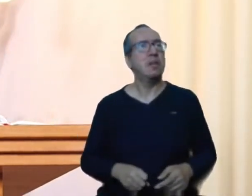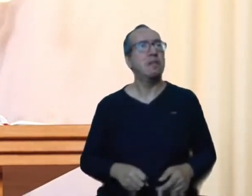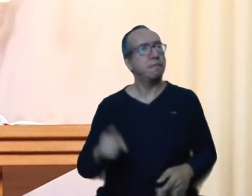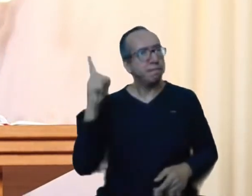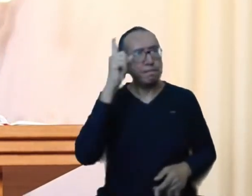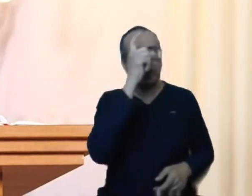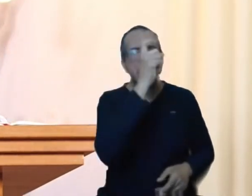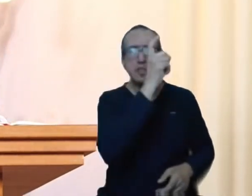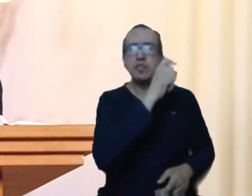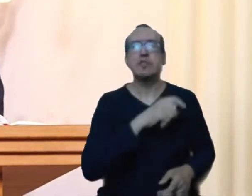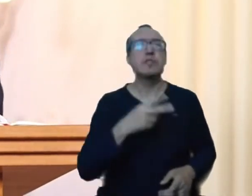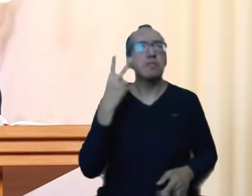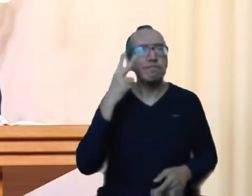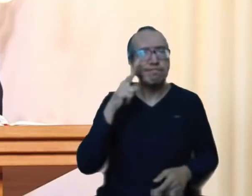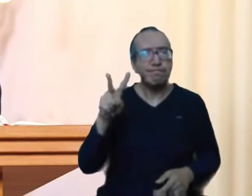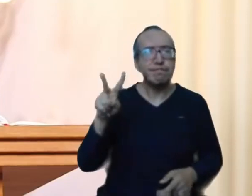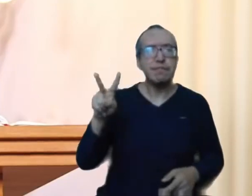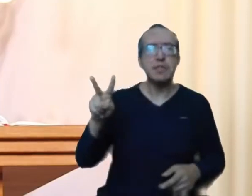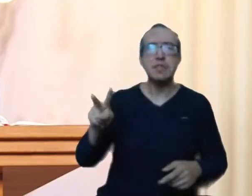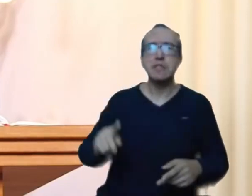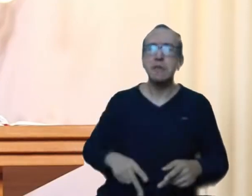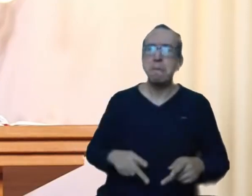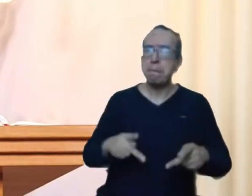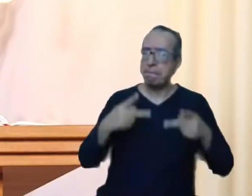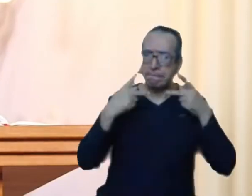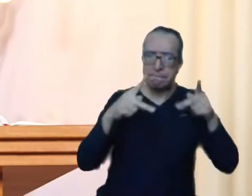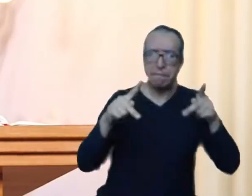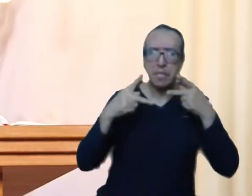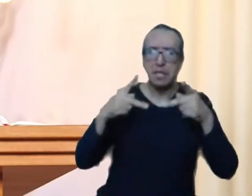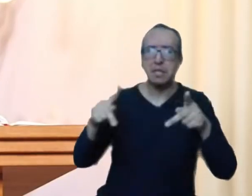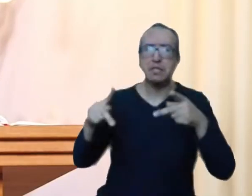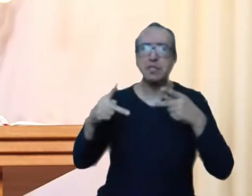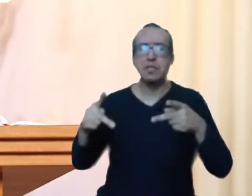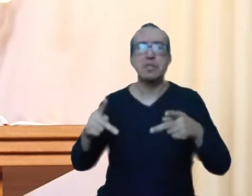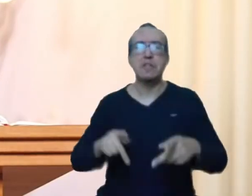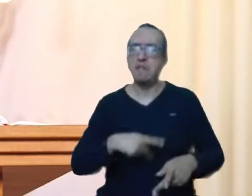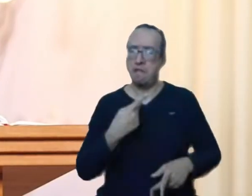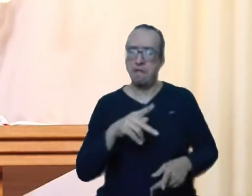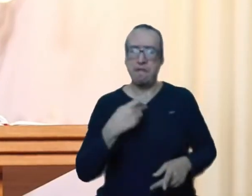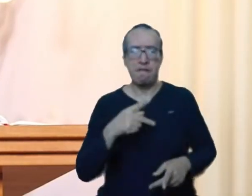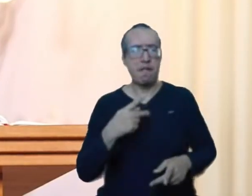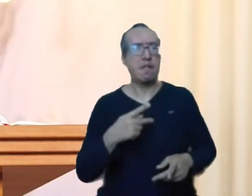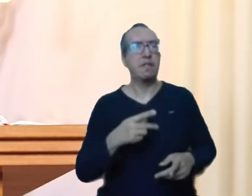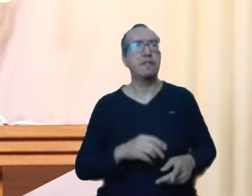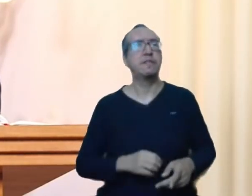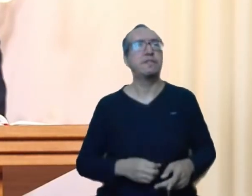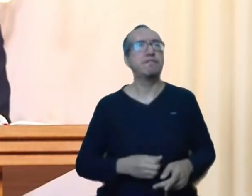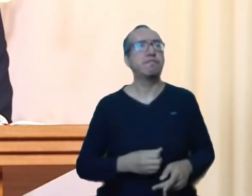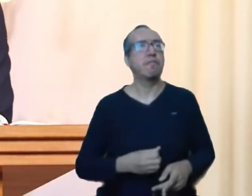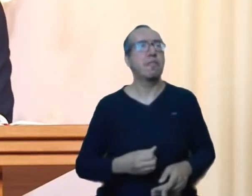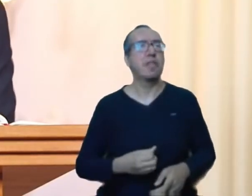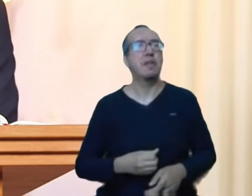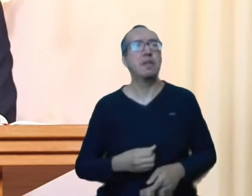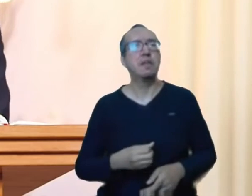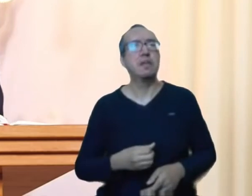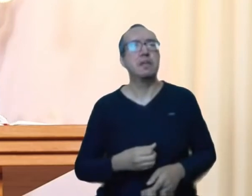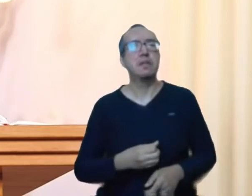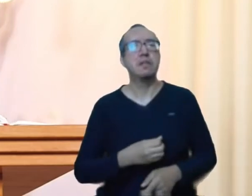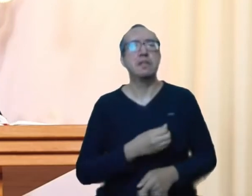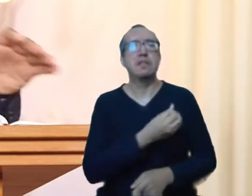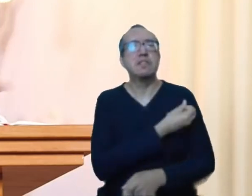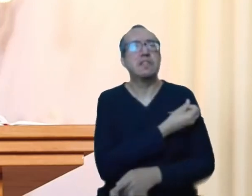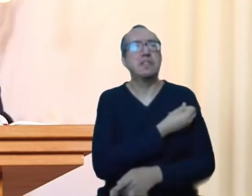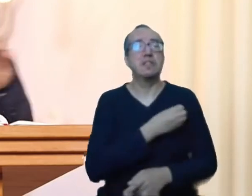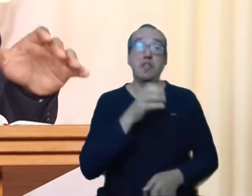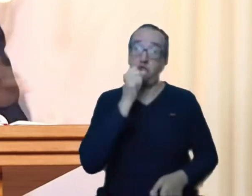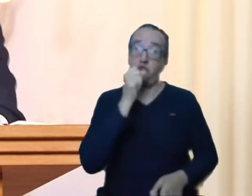faríamos anteriormente, sexta, sábado e domingo. Geralmente a gente tenta antecipar, não, domingo à noite não vamos fazer não,